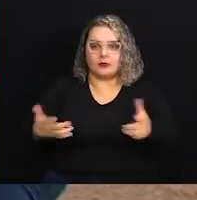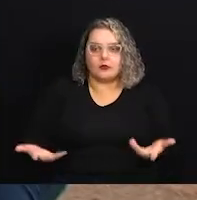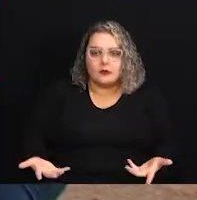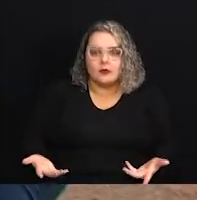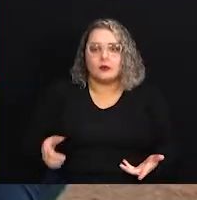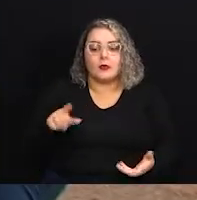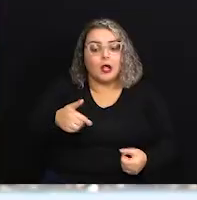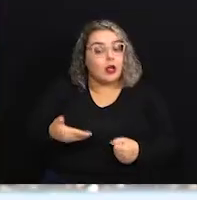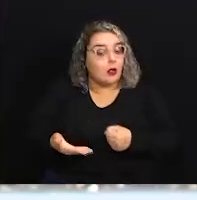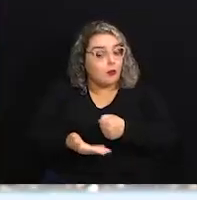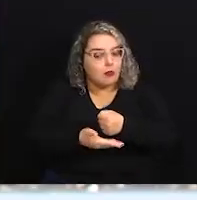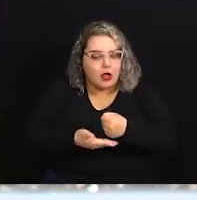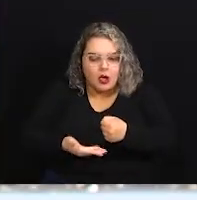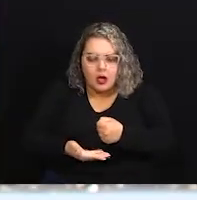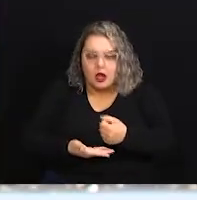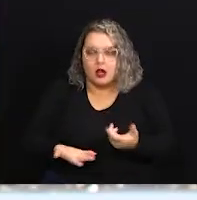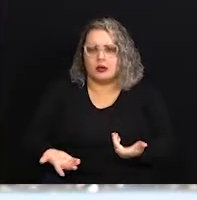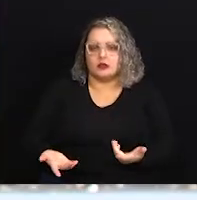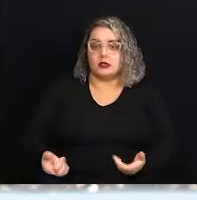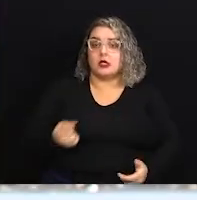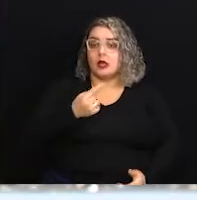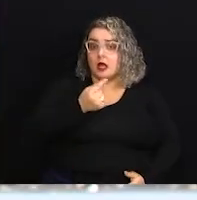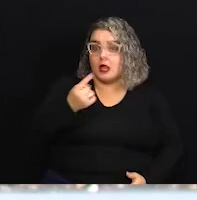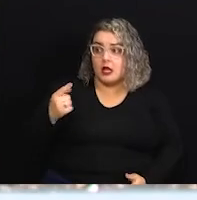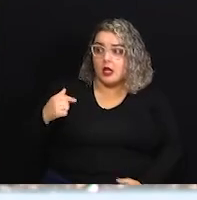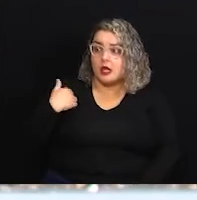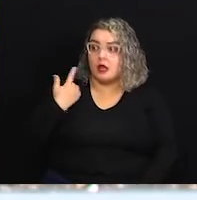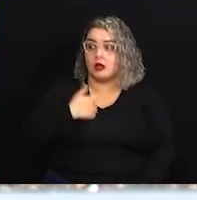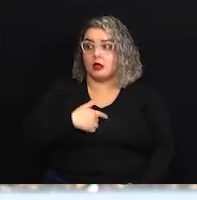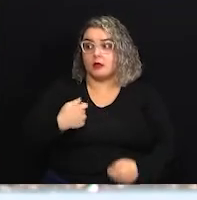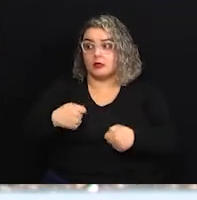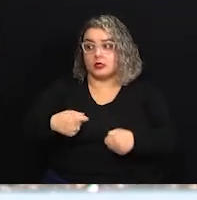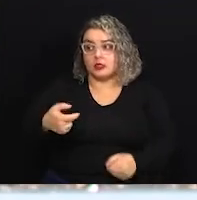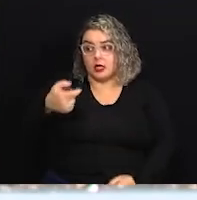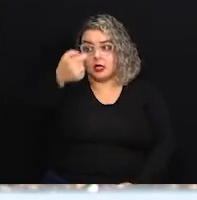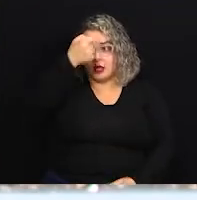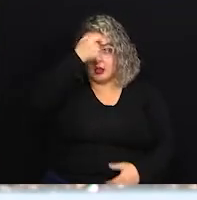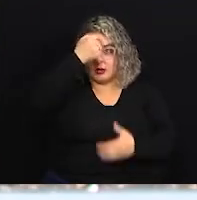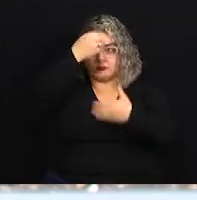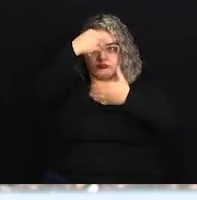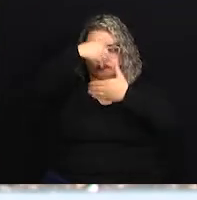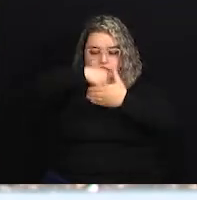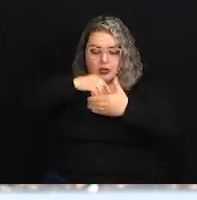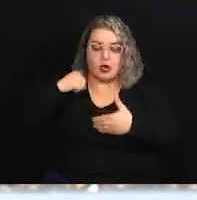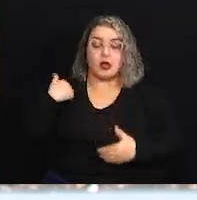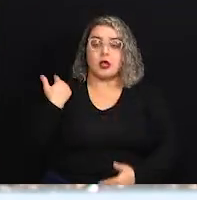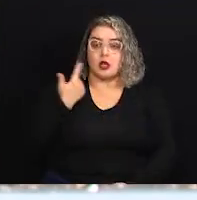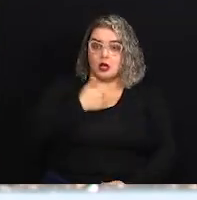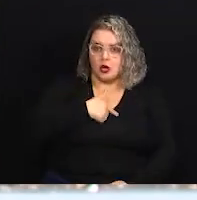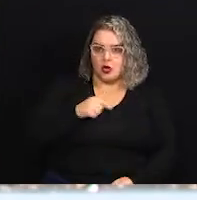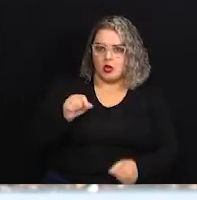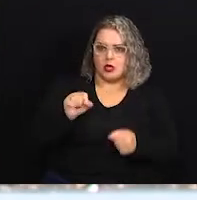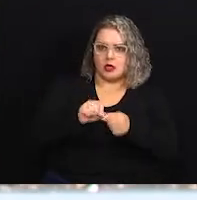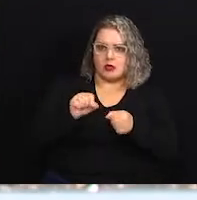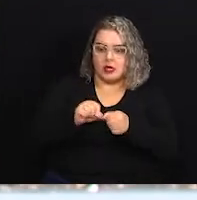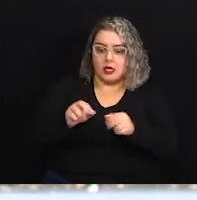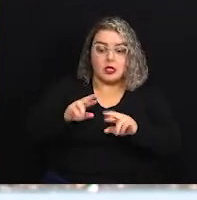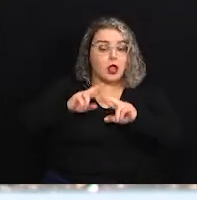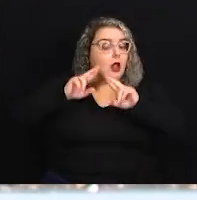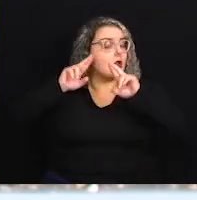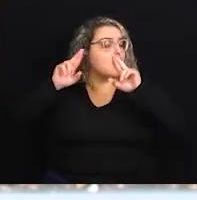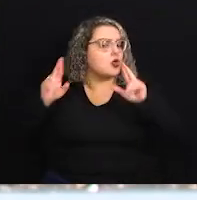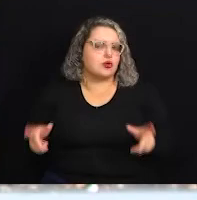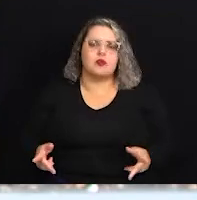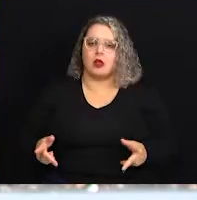das pessoas, então elas são essenciais. Tá? E cada um de nós precisa ter a consciência que nós